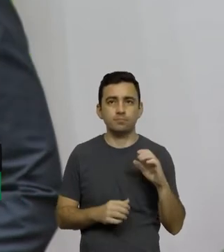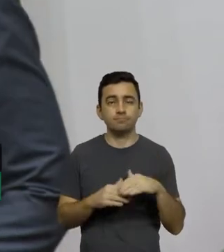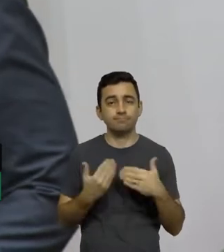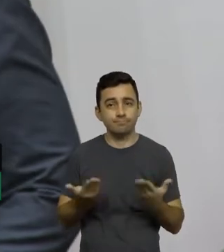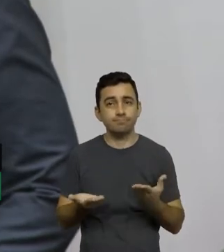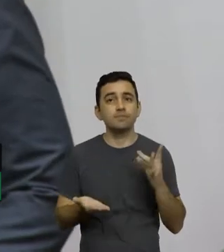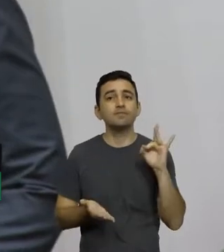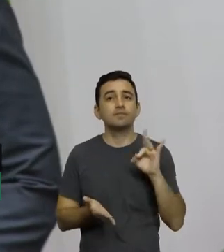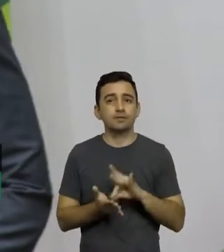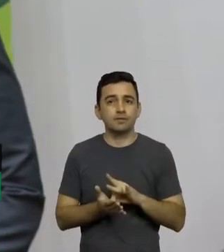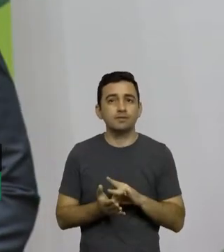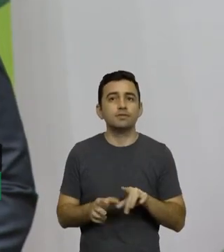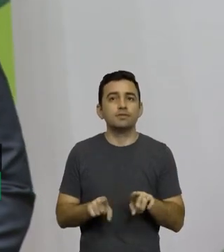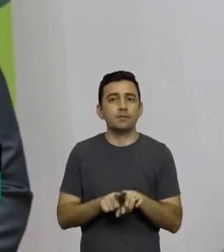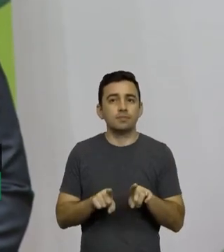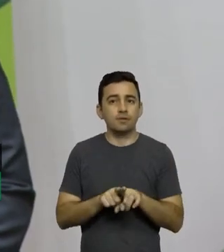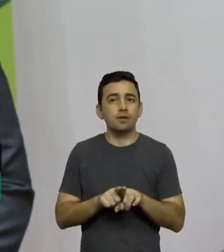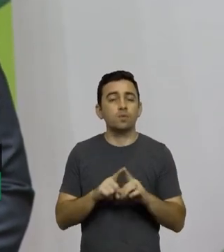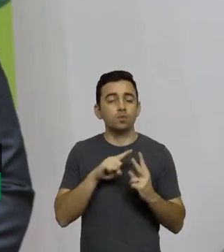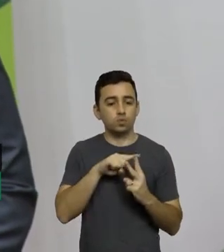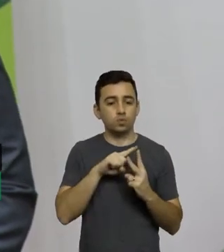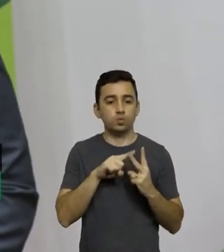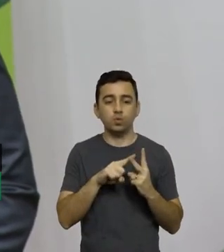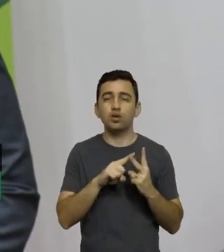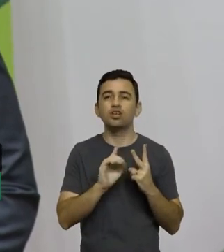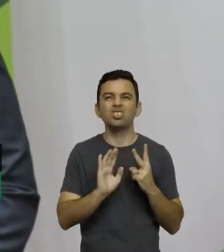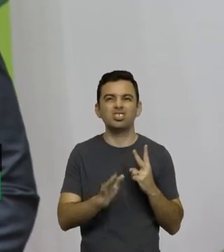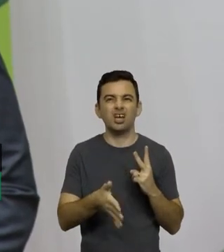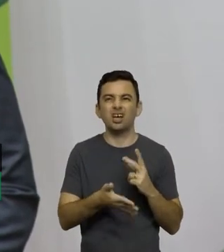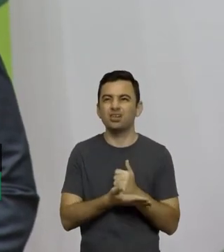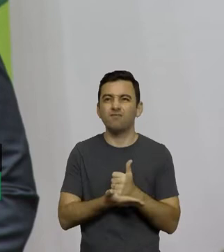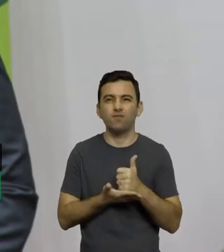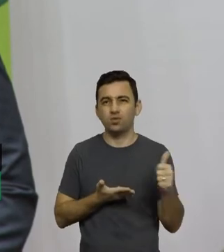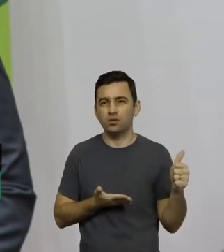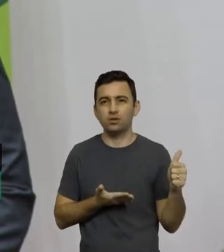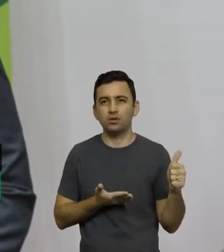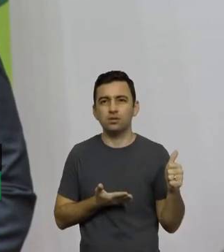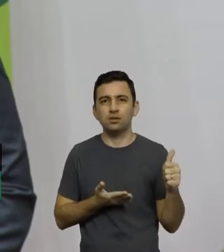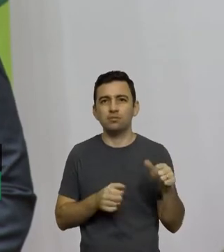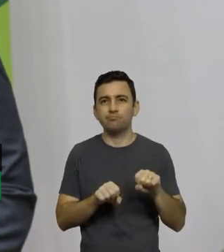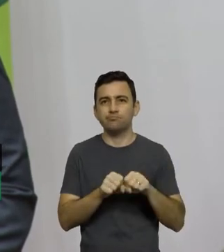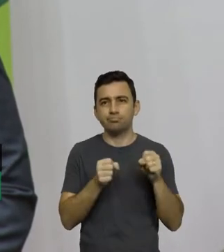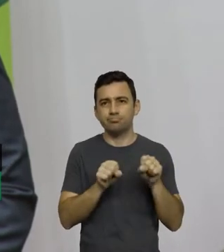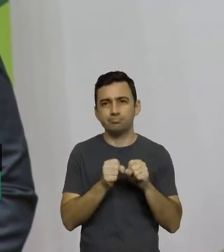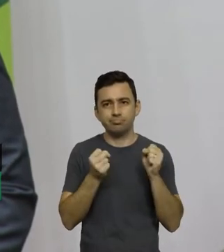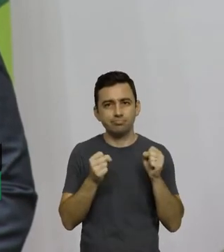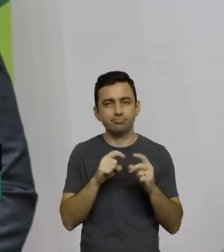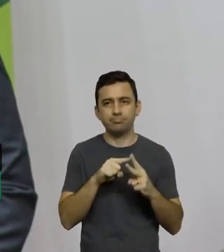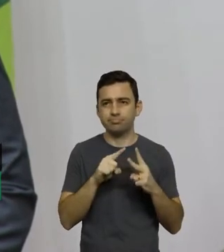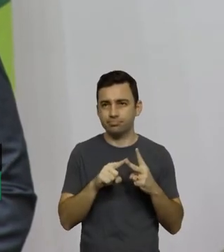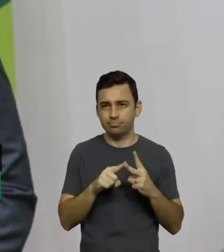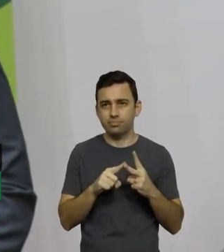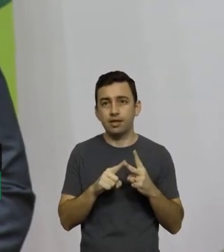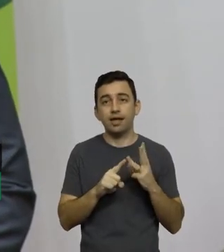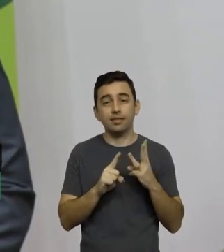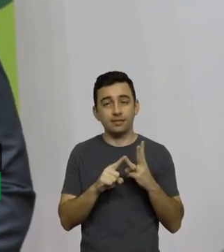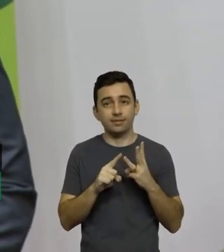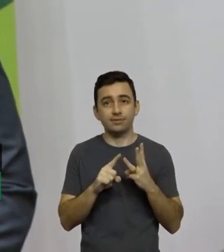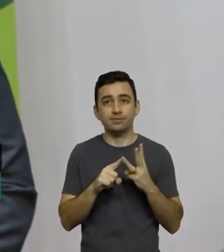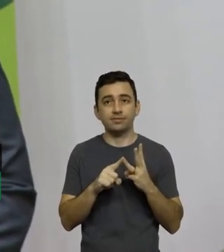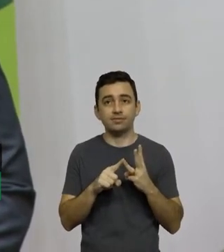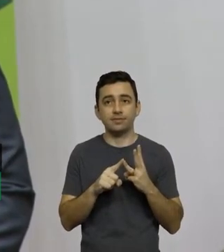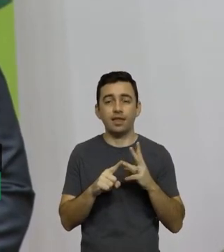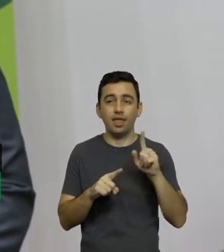verdade também que as duas primeiras pontes estão queimadas, quebradas, e não existem mais. A terceira, que seria